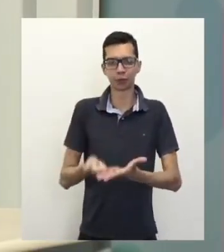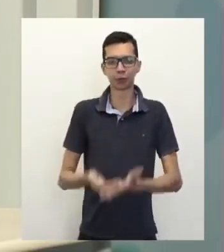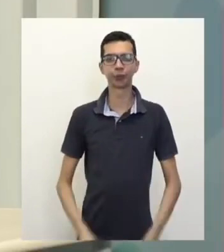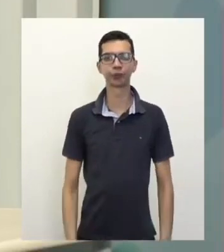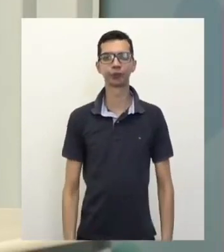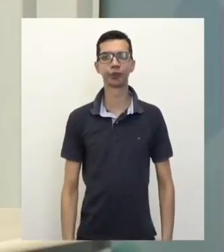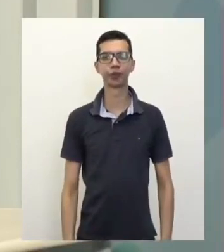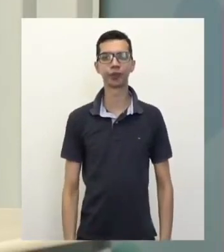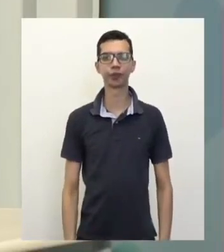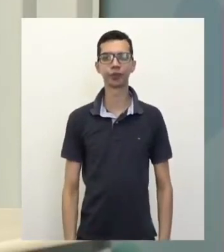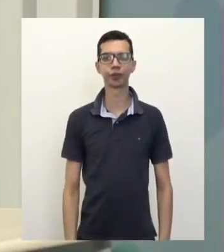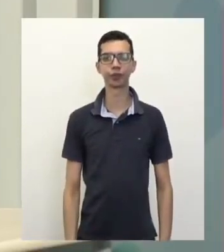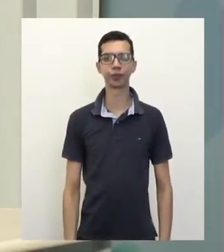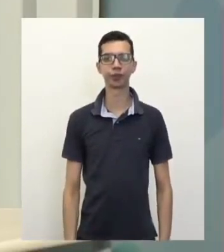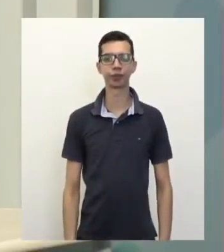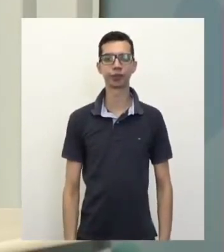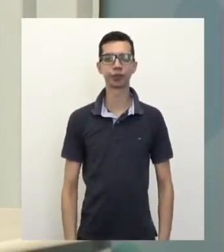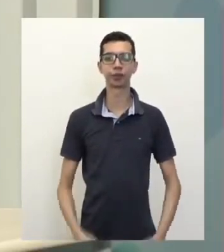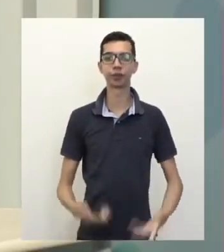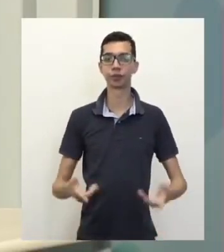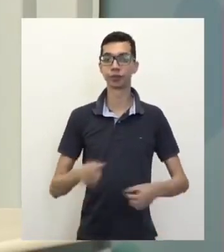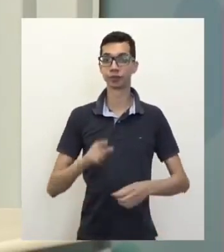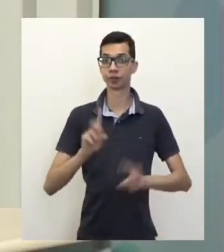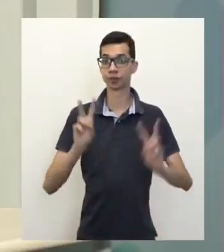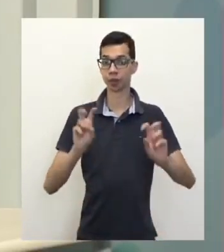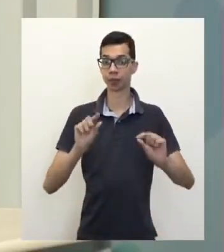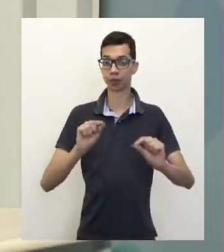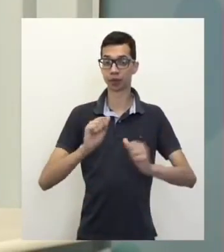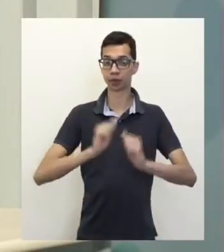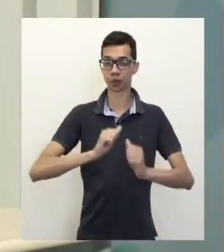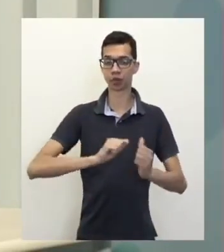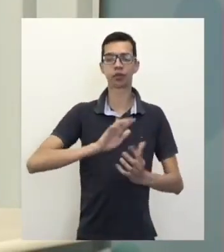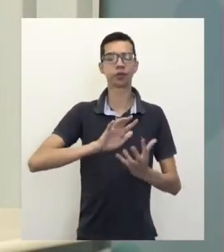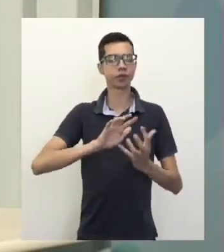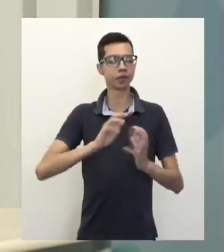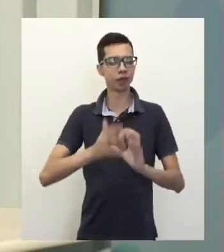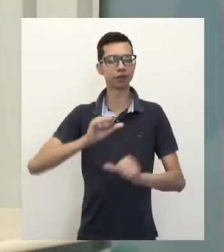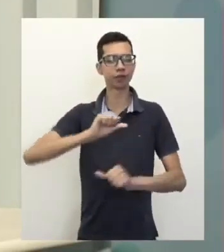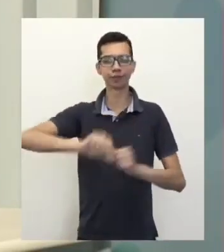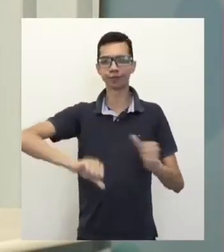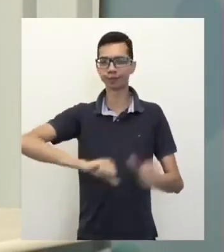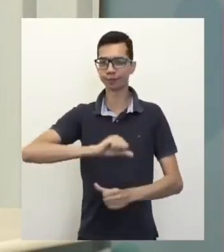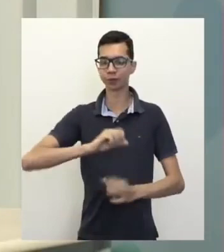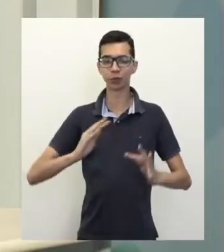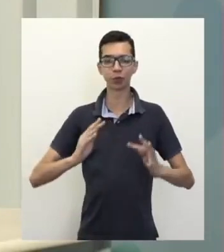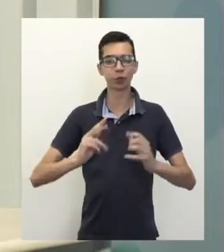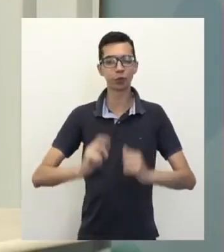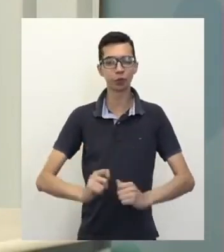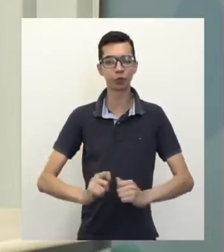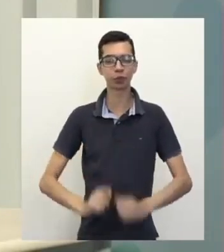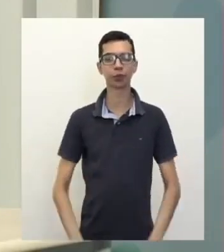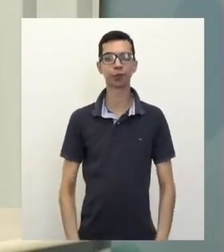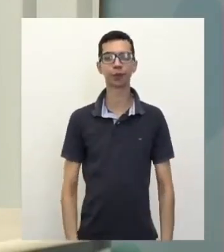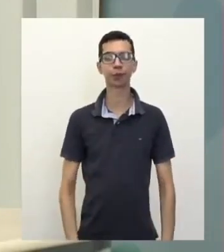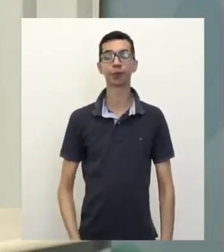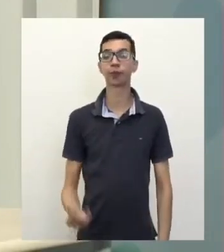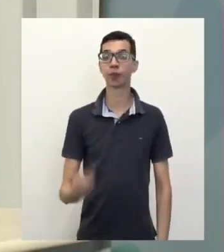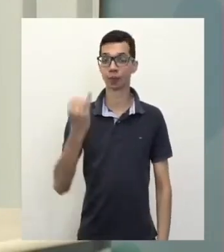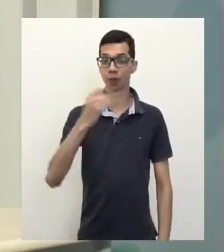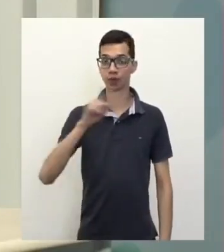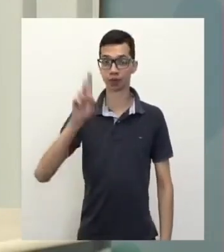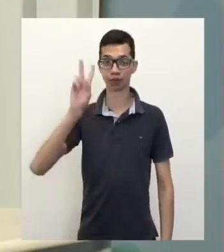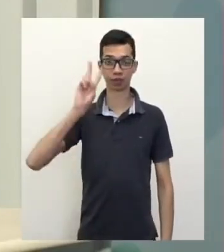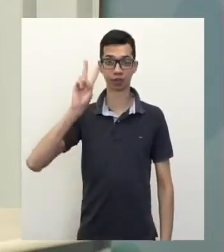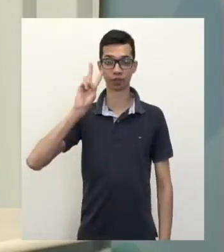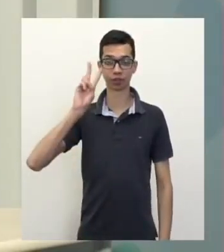dessa classificação, né, da indústria de transformação e tudo que acontece, é importante a gente lembrar que a